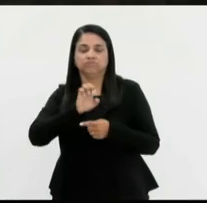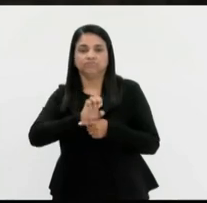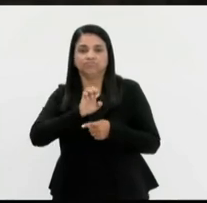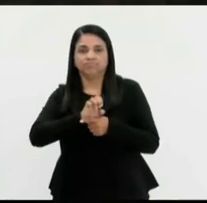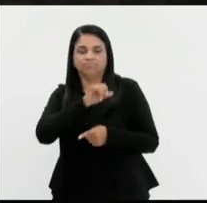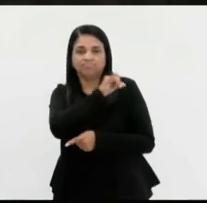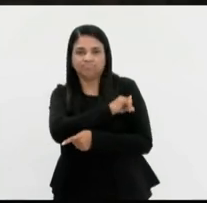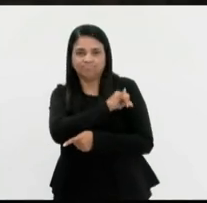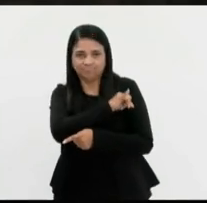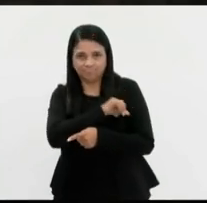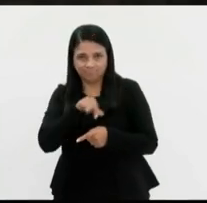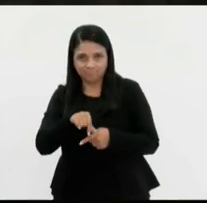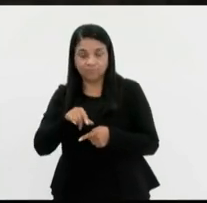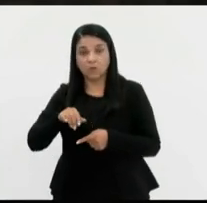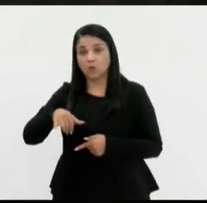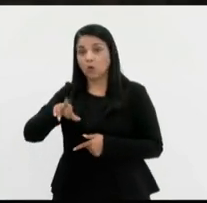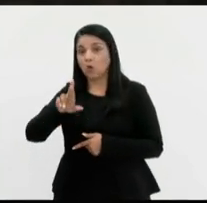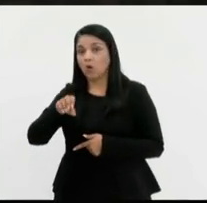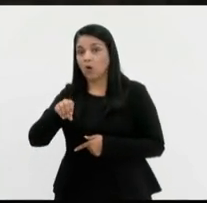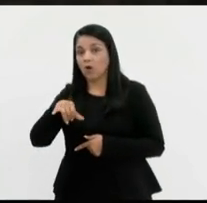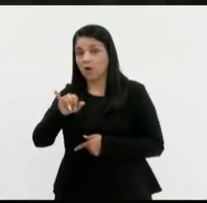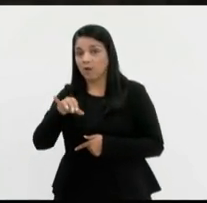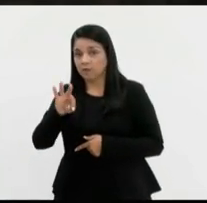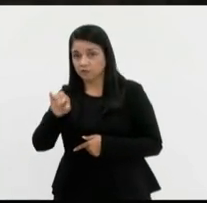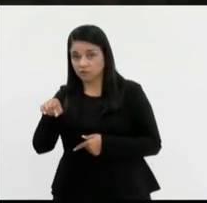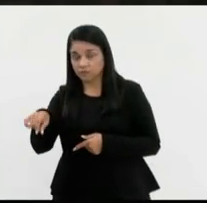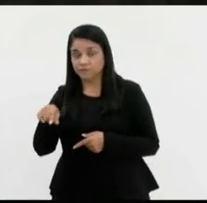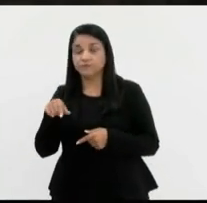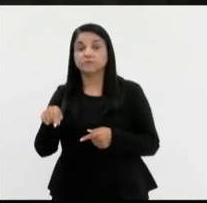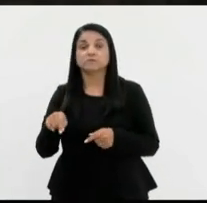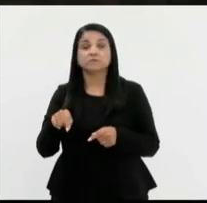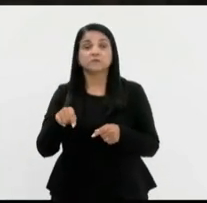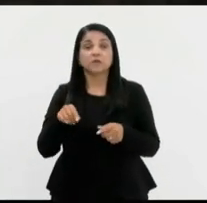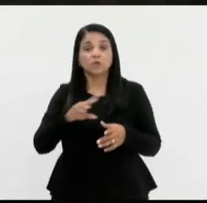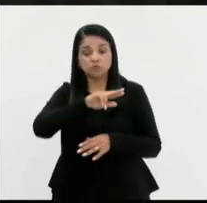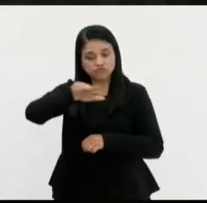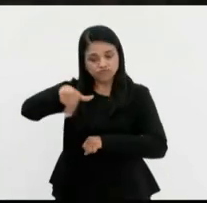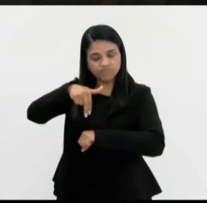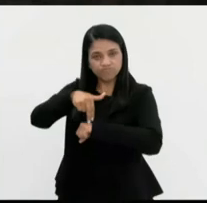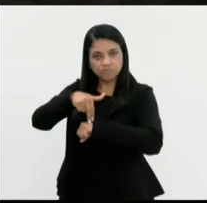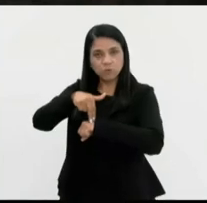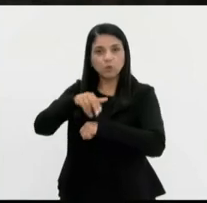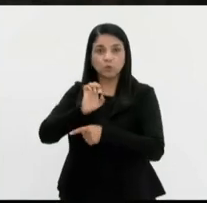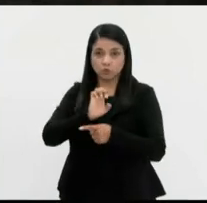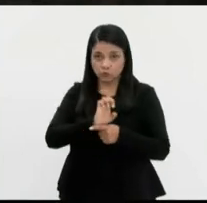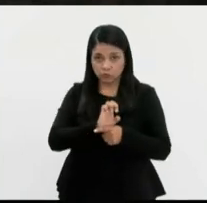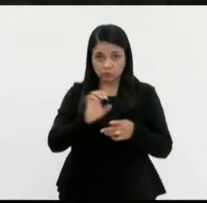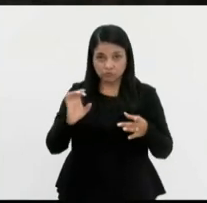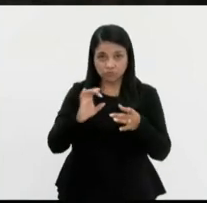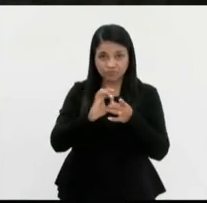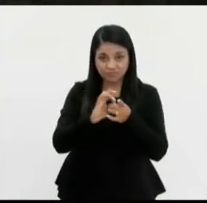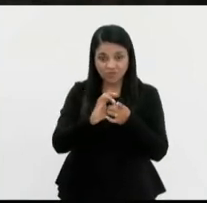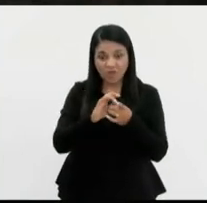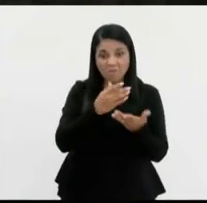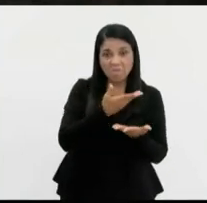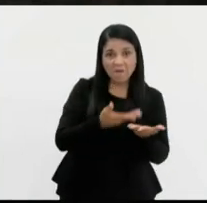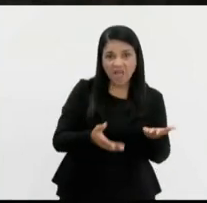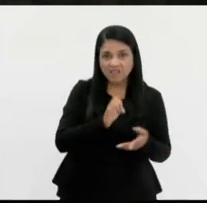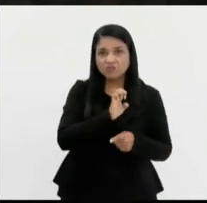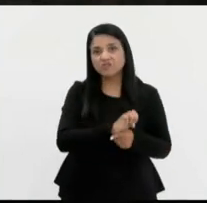especial o jogo do Estado do Rio de Janeiro com a união é o jogo do perde